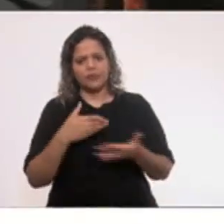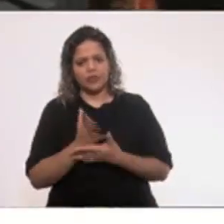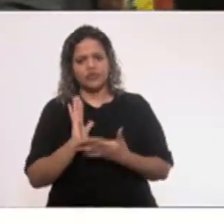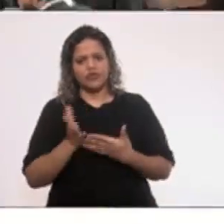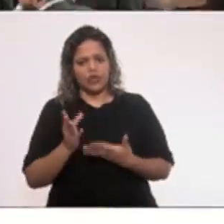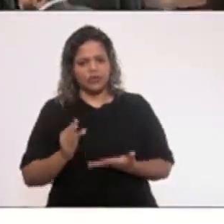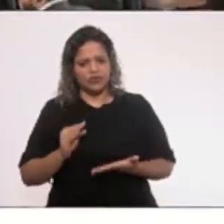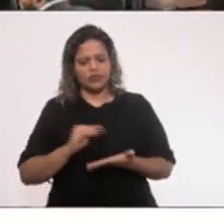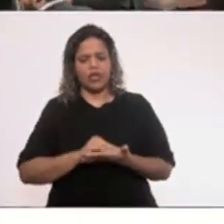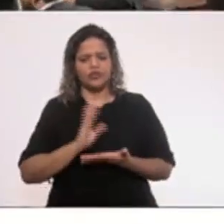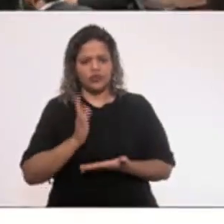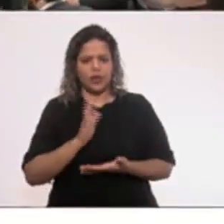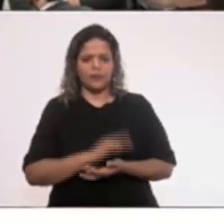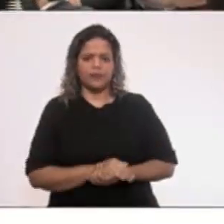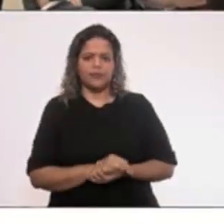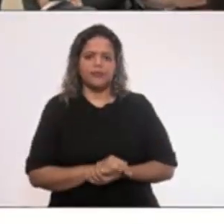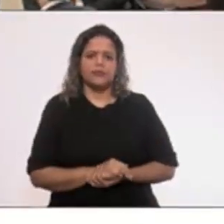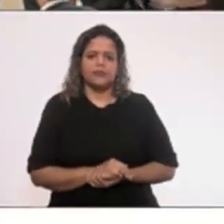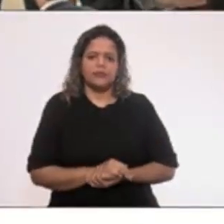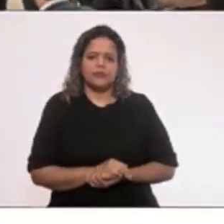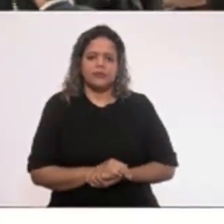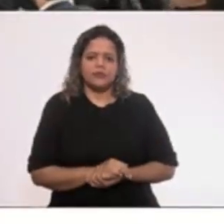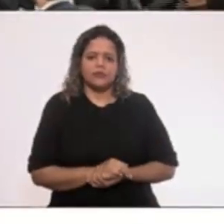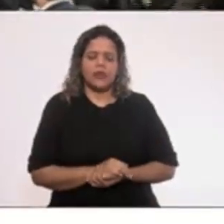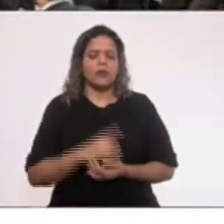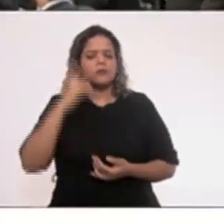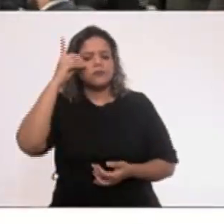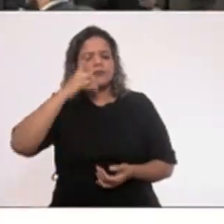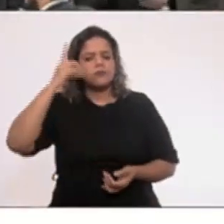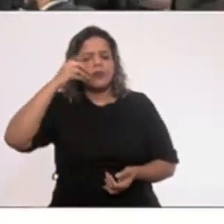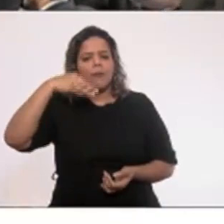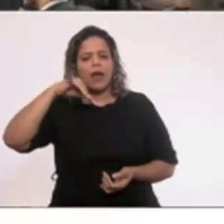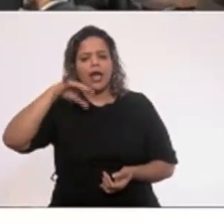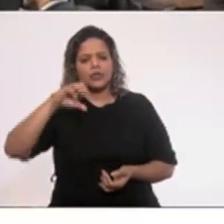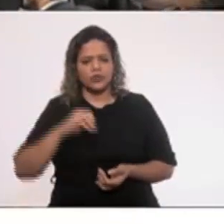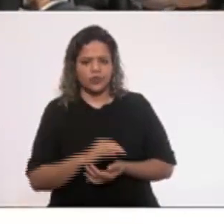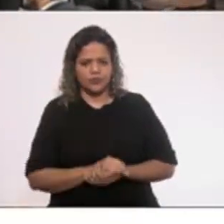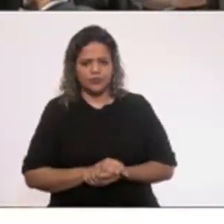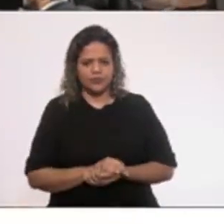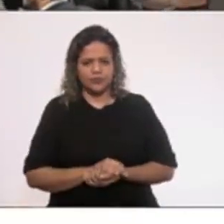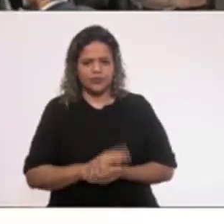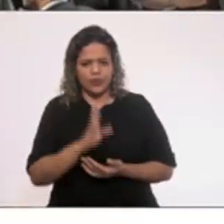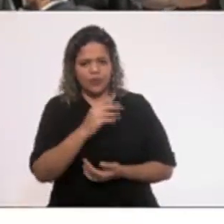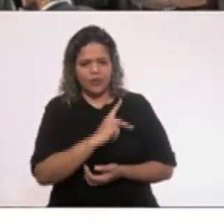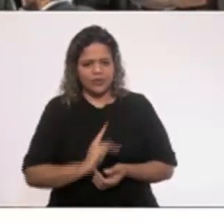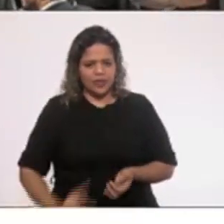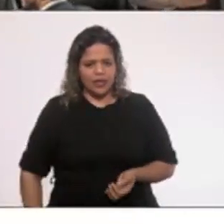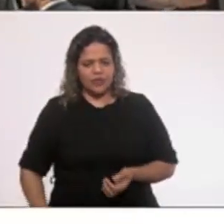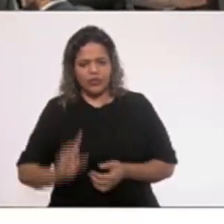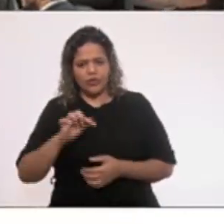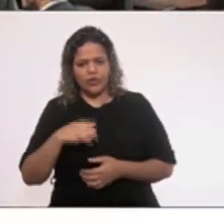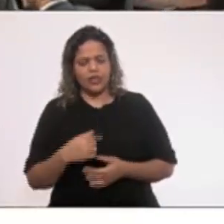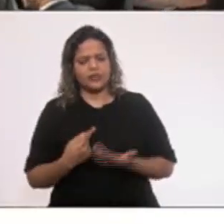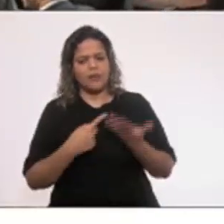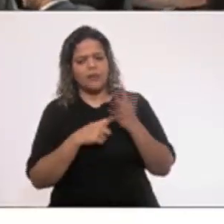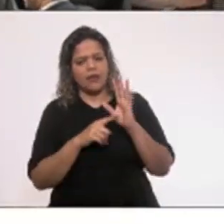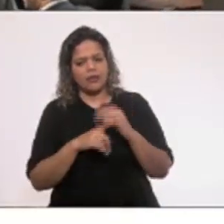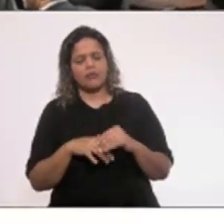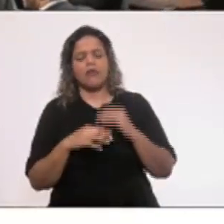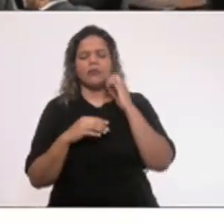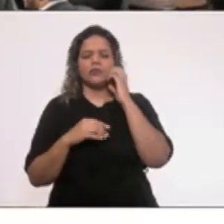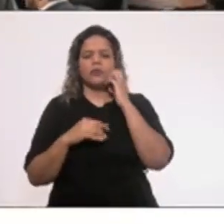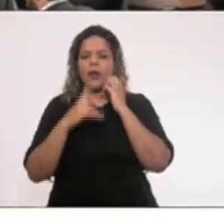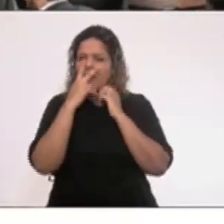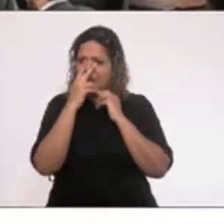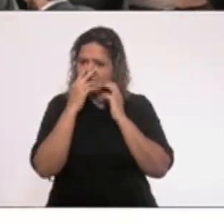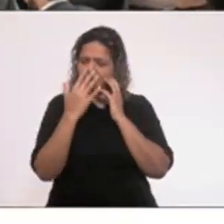incluído. Obrigado. Deputado Márcio. Sim, senhor presidente. Nós apresentamos um projeto semelhante,